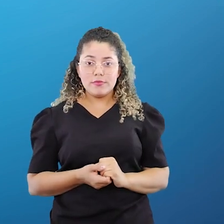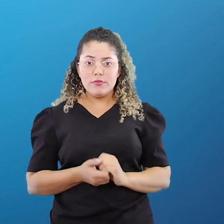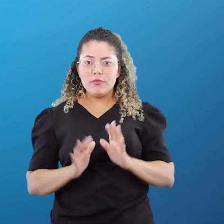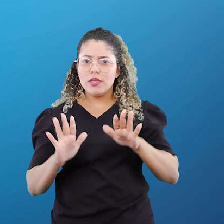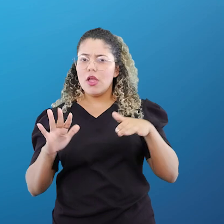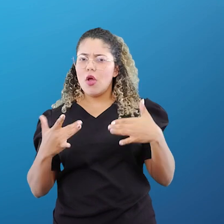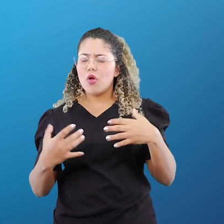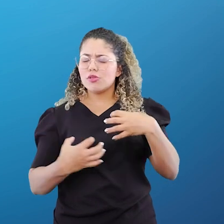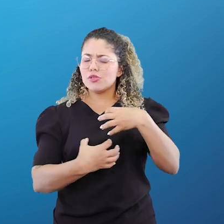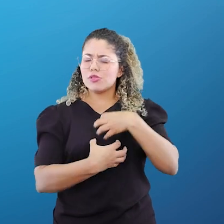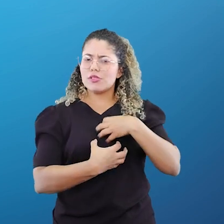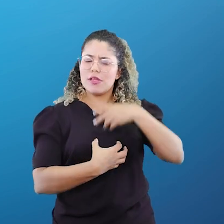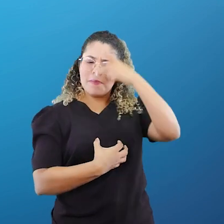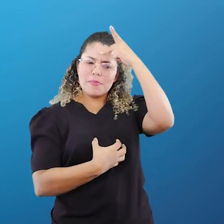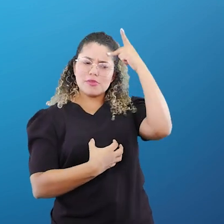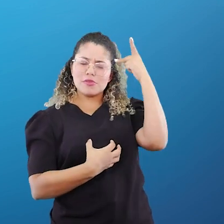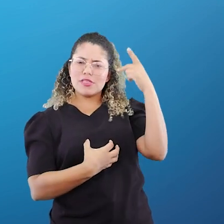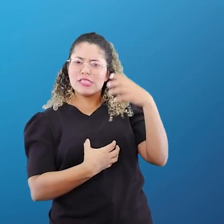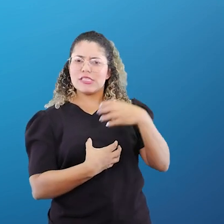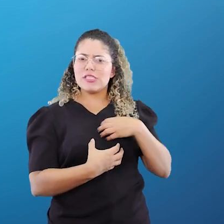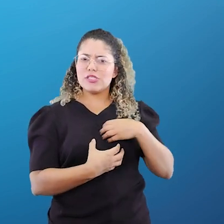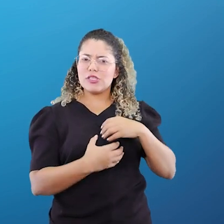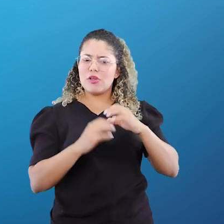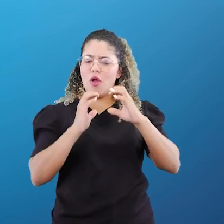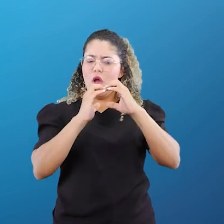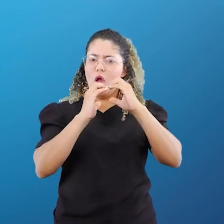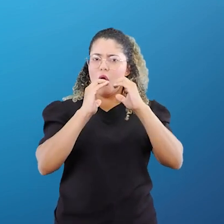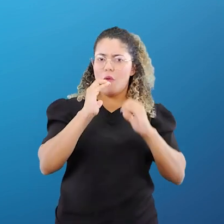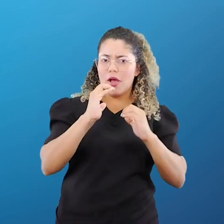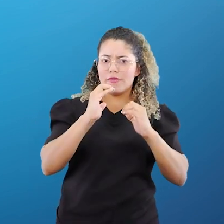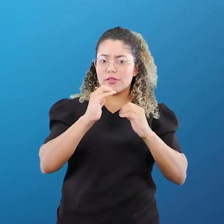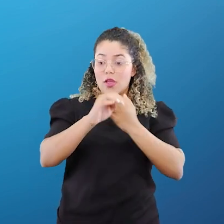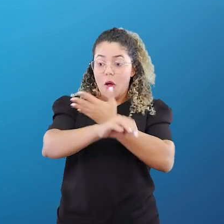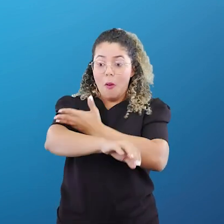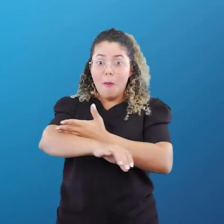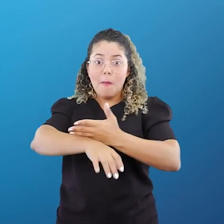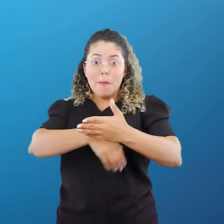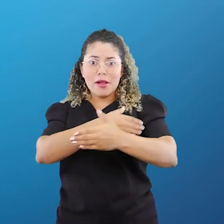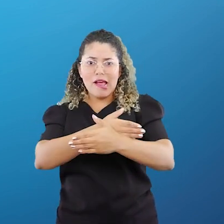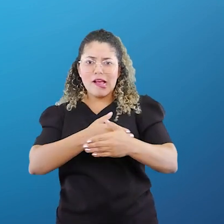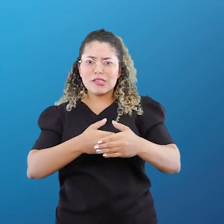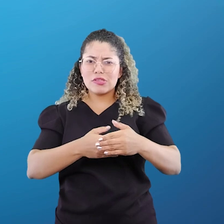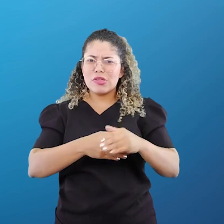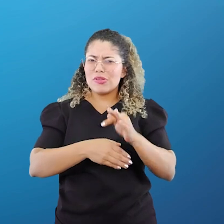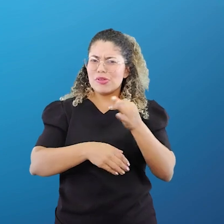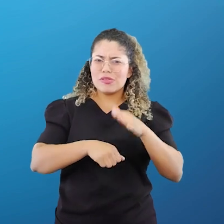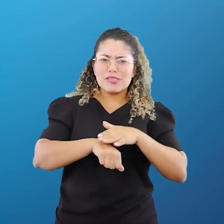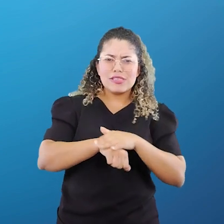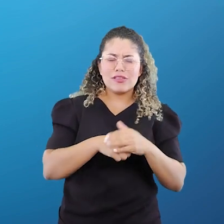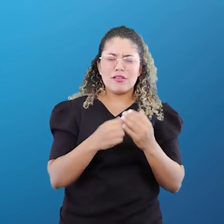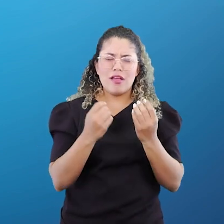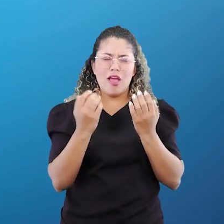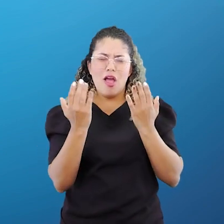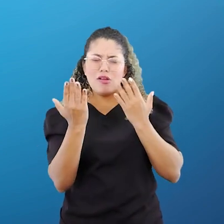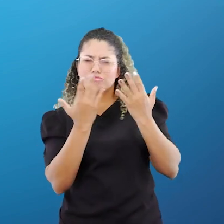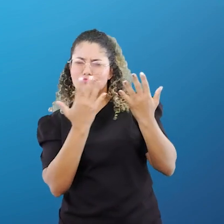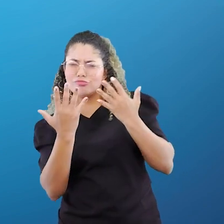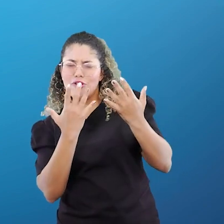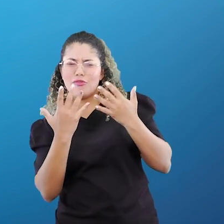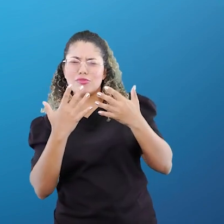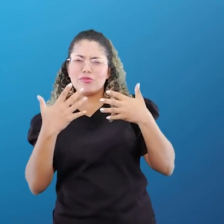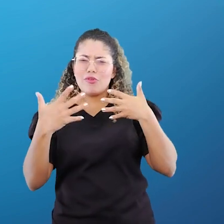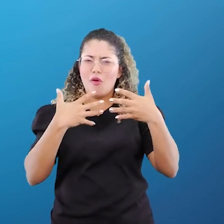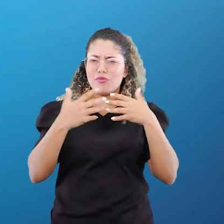Quais são os sintomas do AVC? Aqui nós temos dormência nos braços e pernas, confusão ou dificuldade